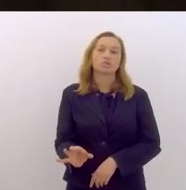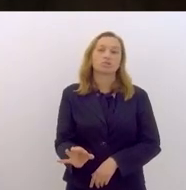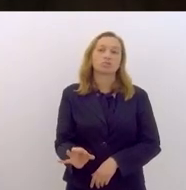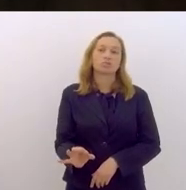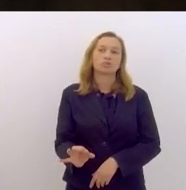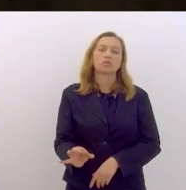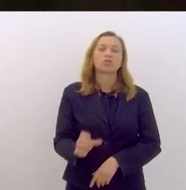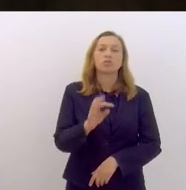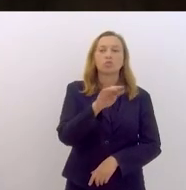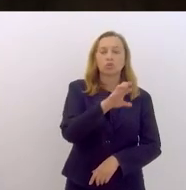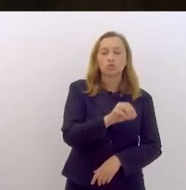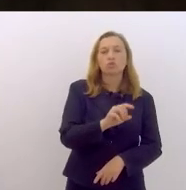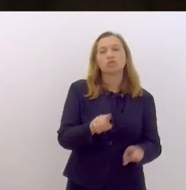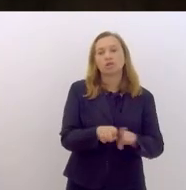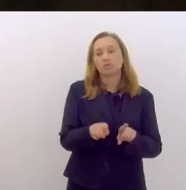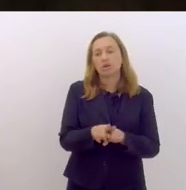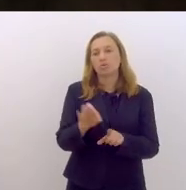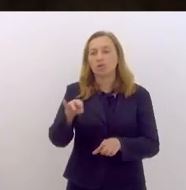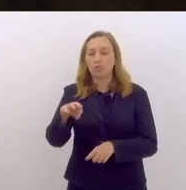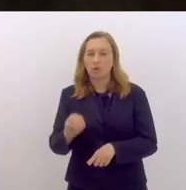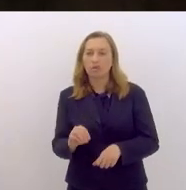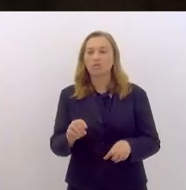sobre custos e emolumentos.